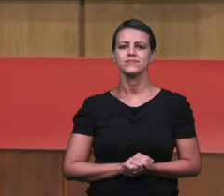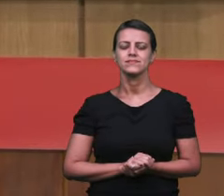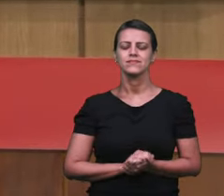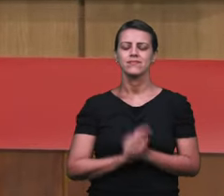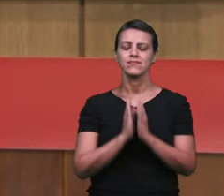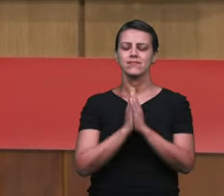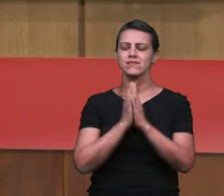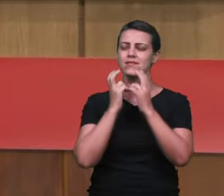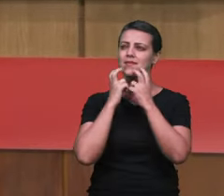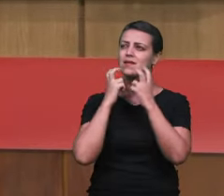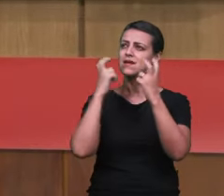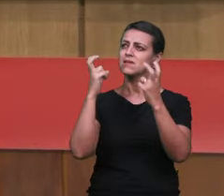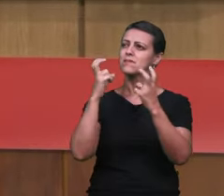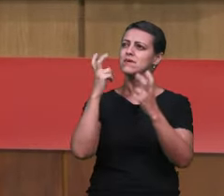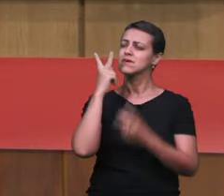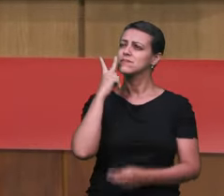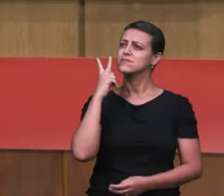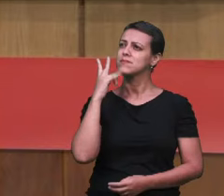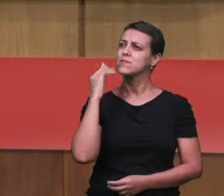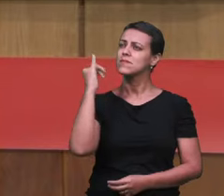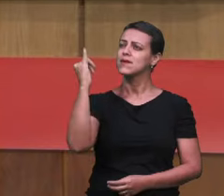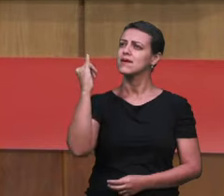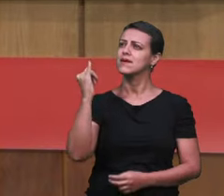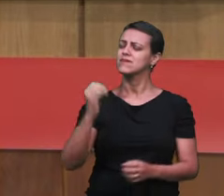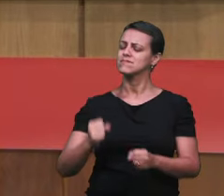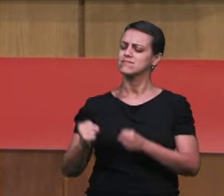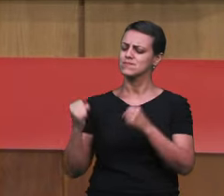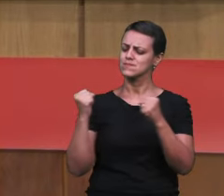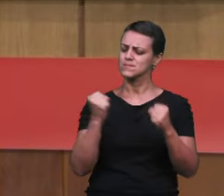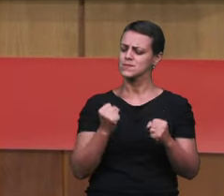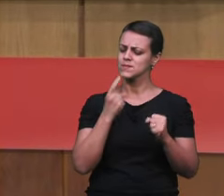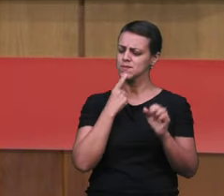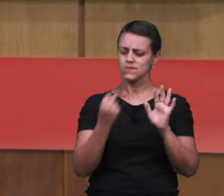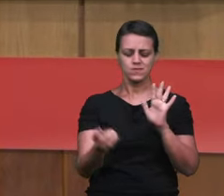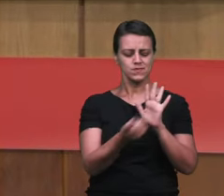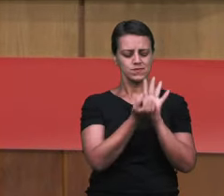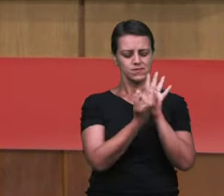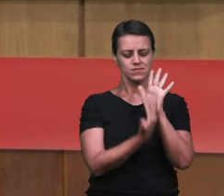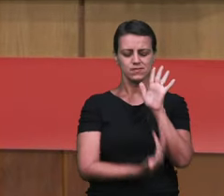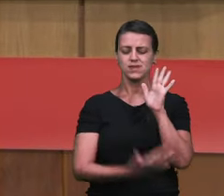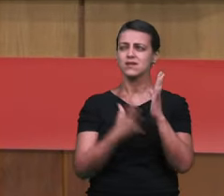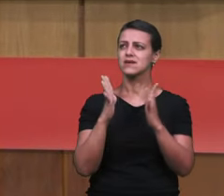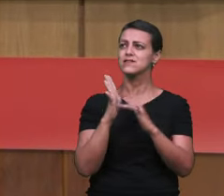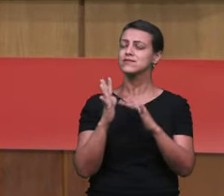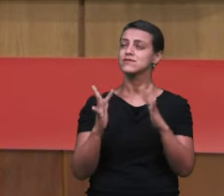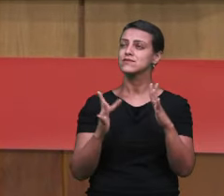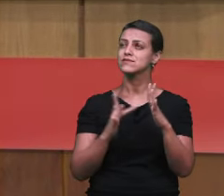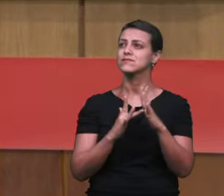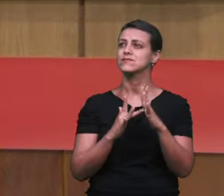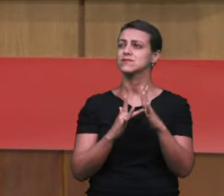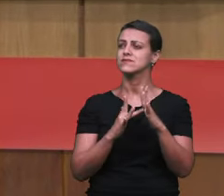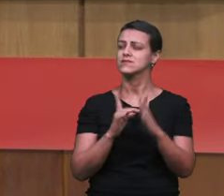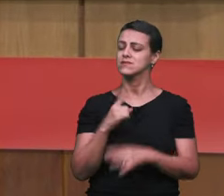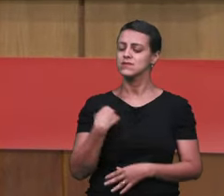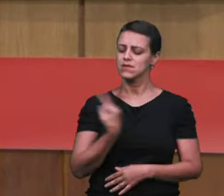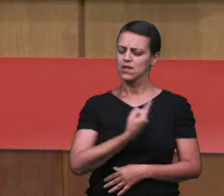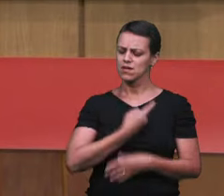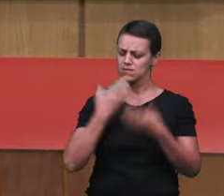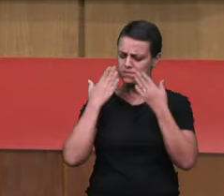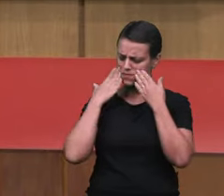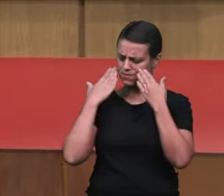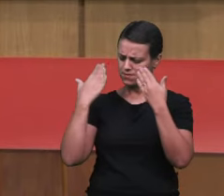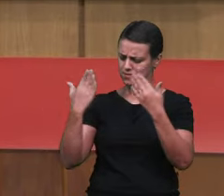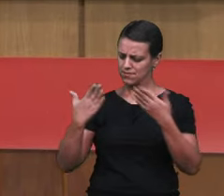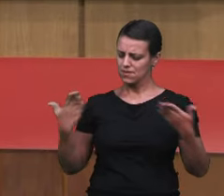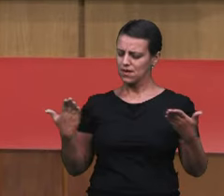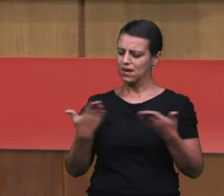Clamamos a Ti, ó Pai, pelo poder do sangue do Senhor Jesus. Nos apresentamos diante